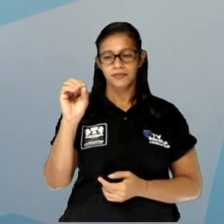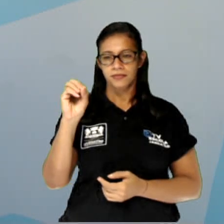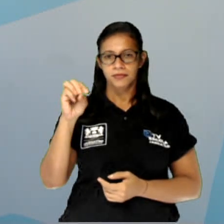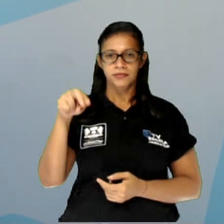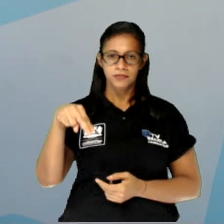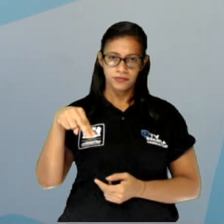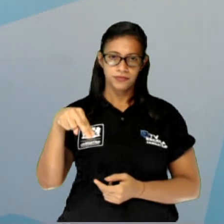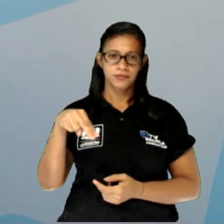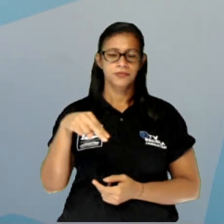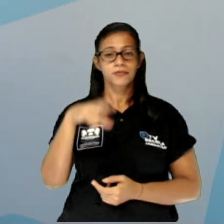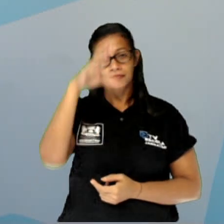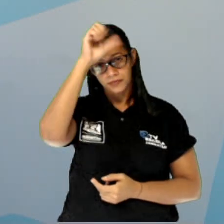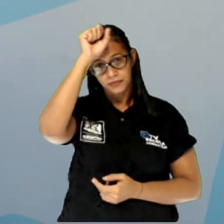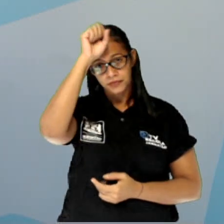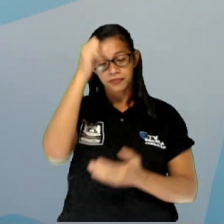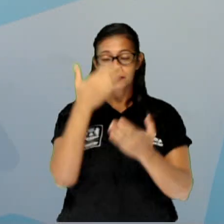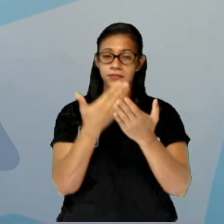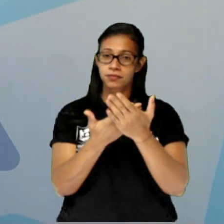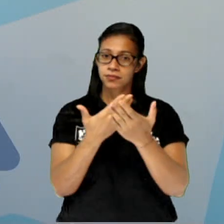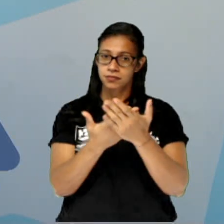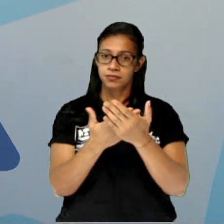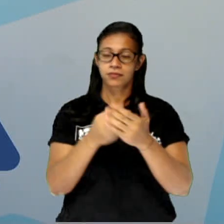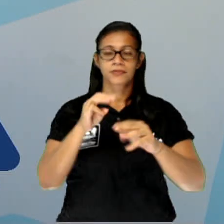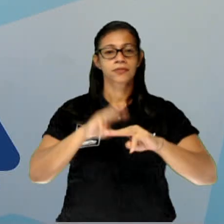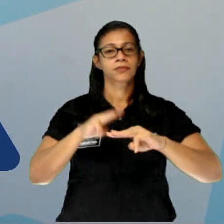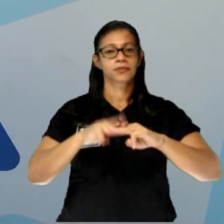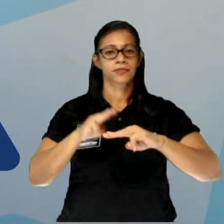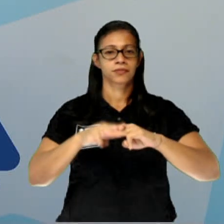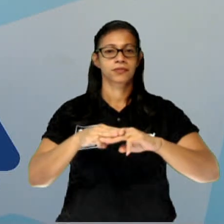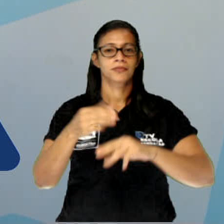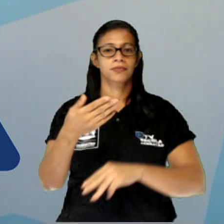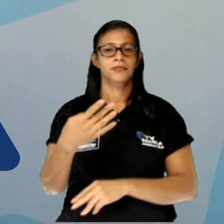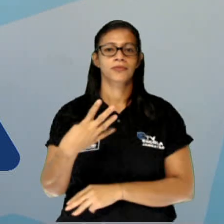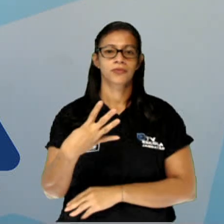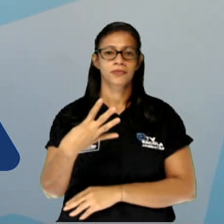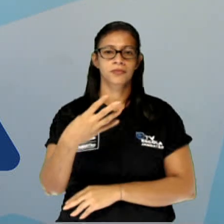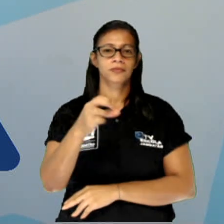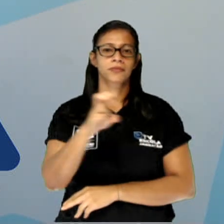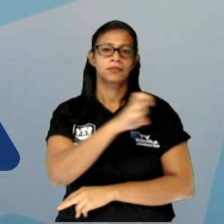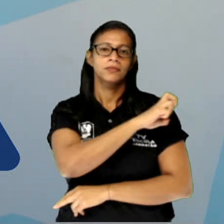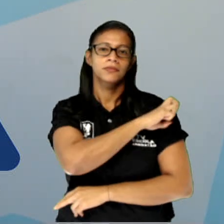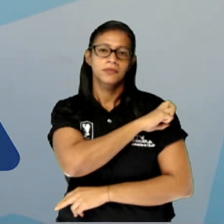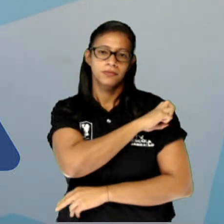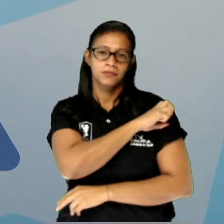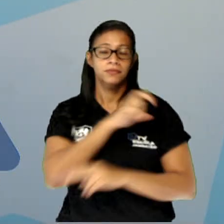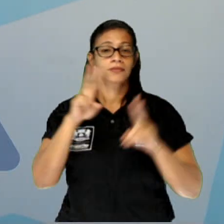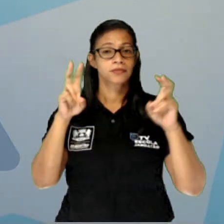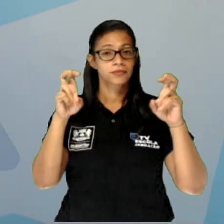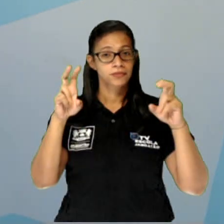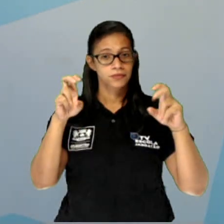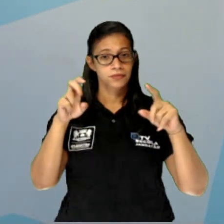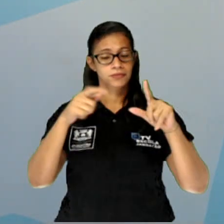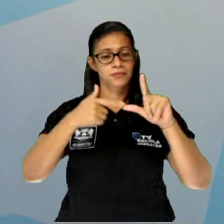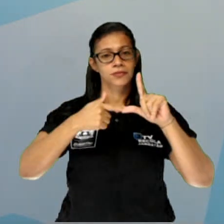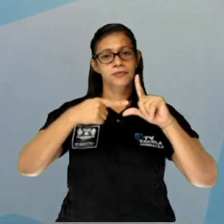matemática do quarto e quinto ano. O tema da aula de hoje é medida de capacidade. Vamos começar?